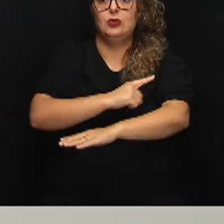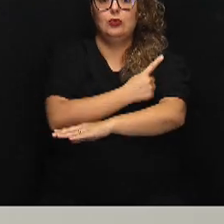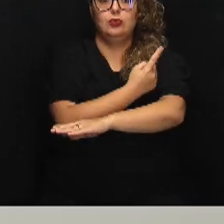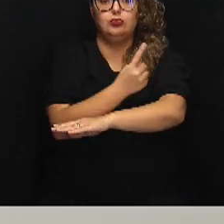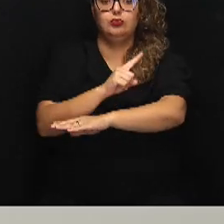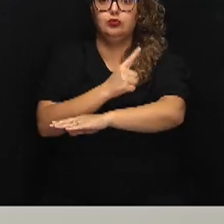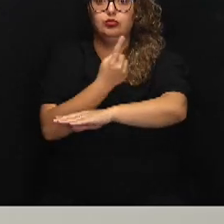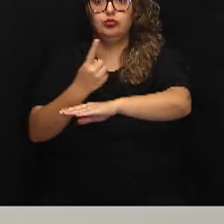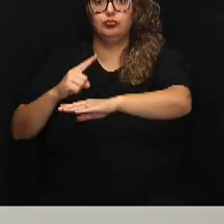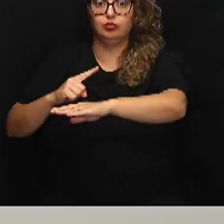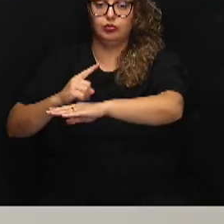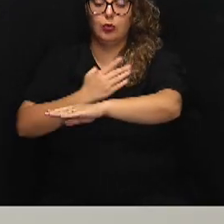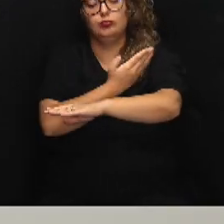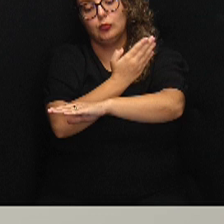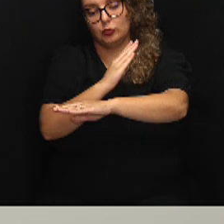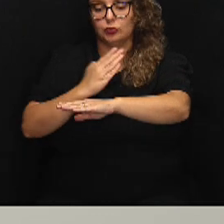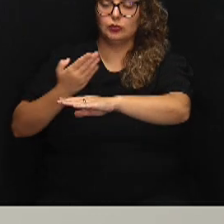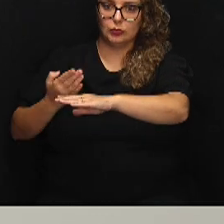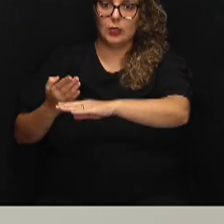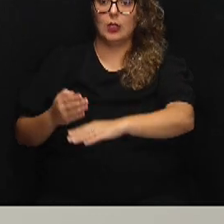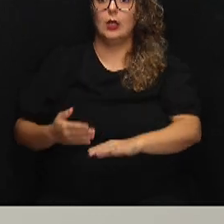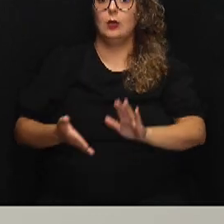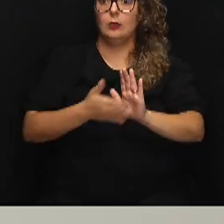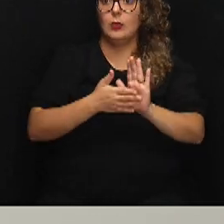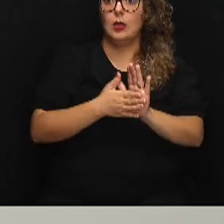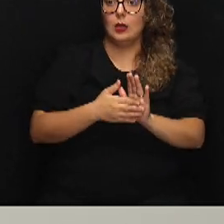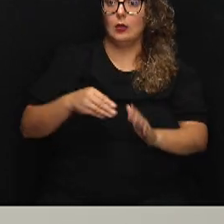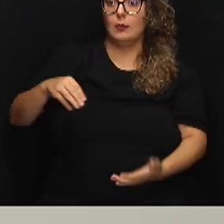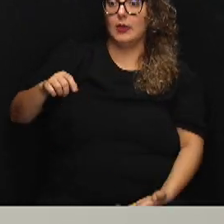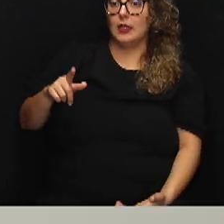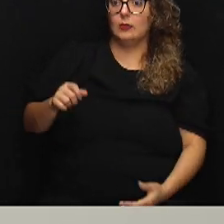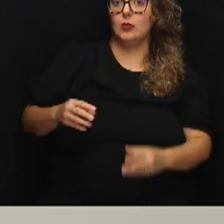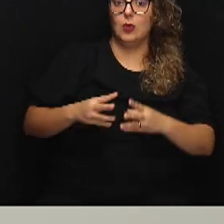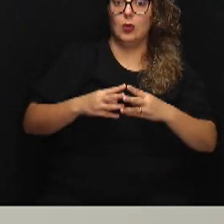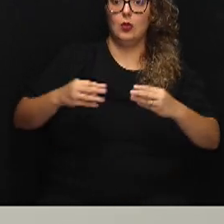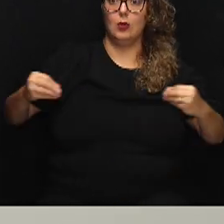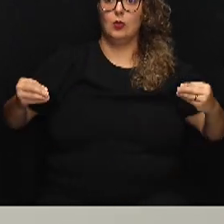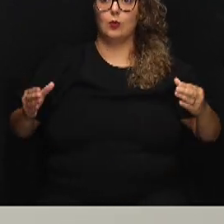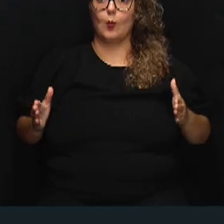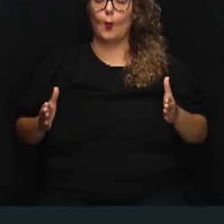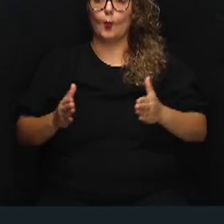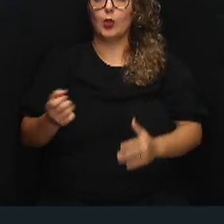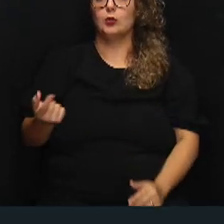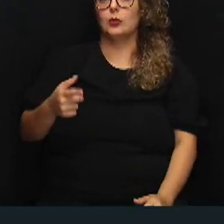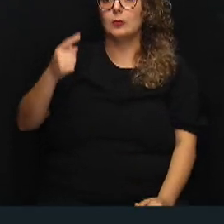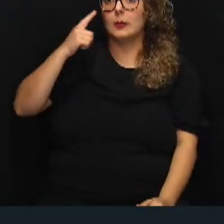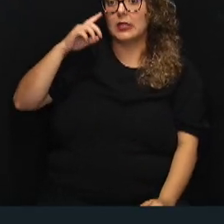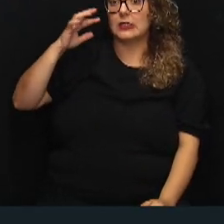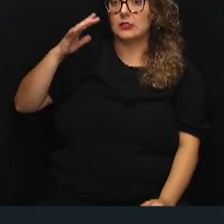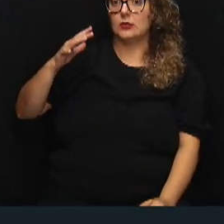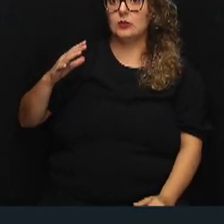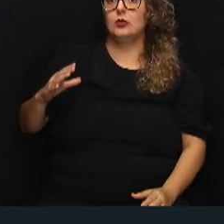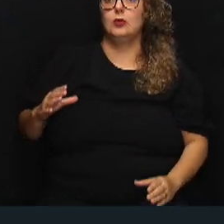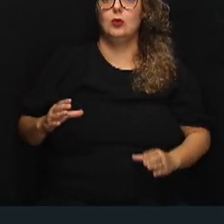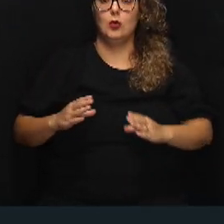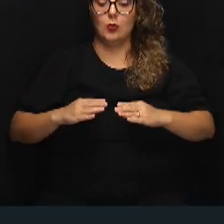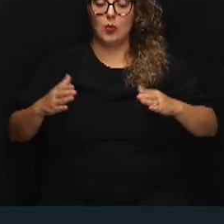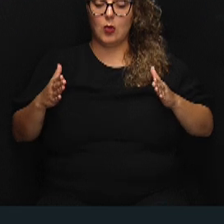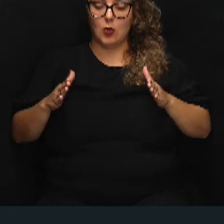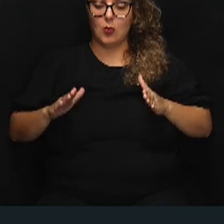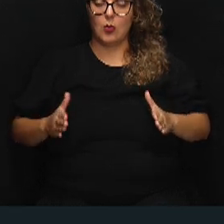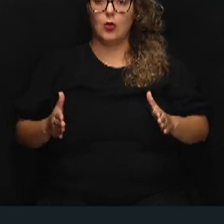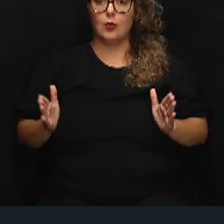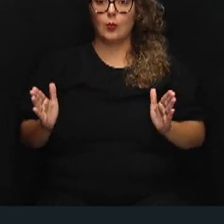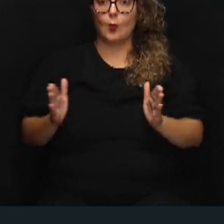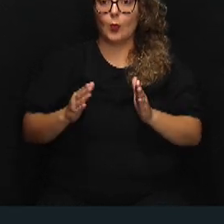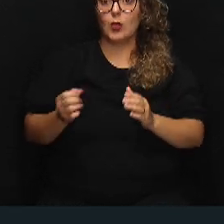nova pesquisa propõe que o megalodonte era mais longo e esbelto do que se pensava, com um corpo menos robusto do que o